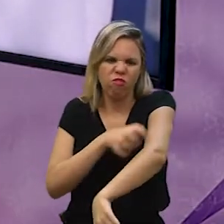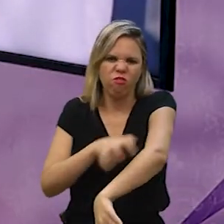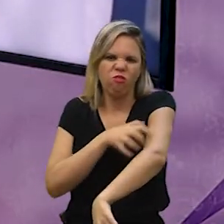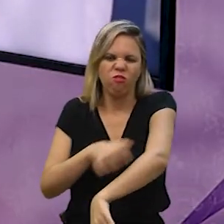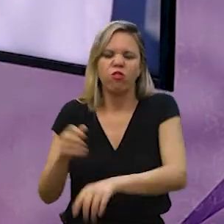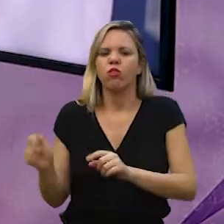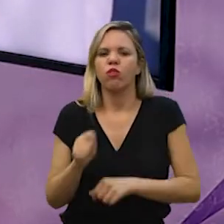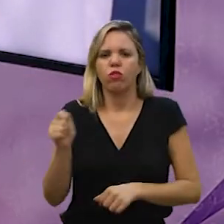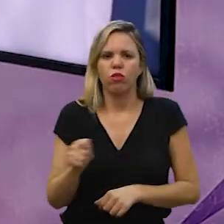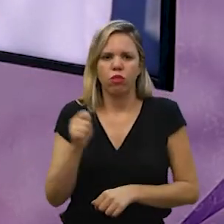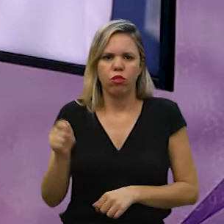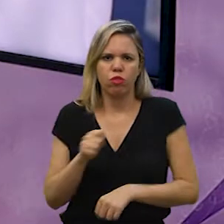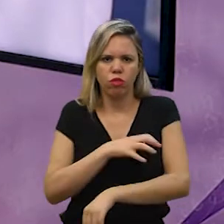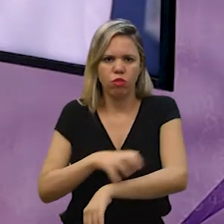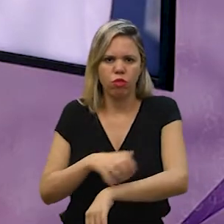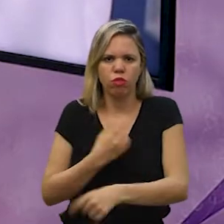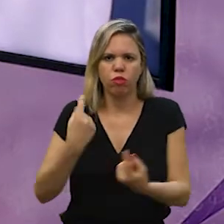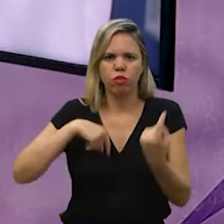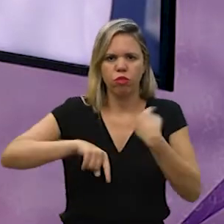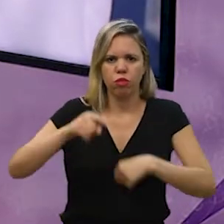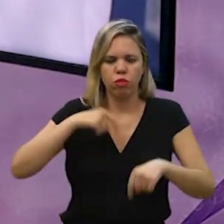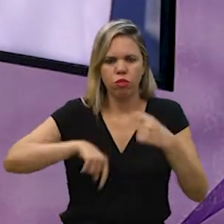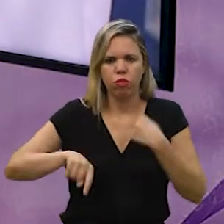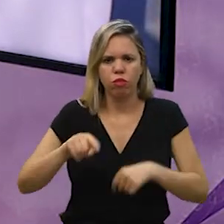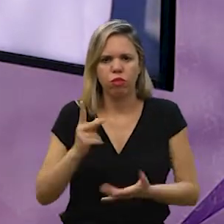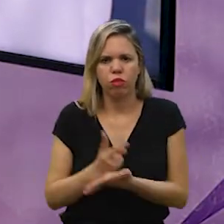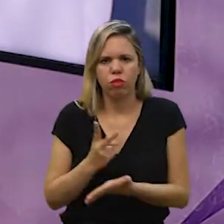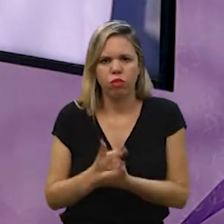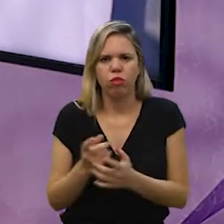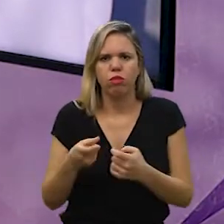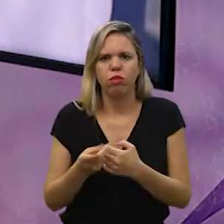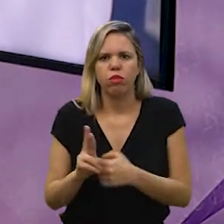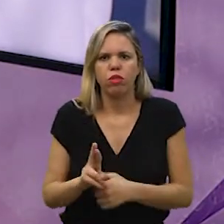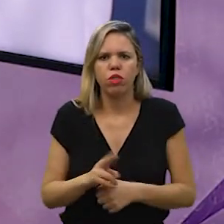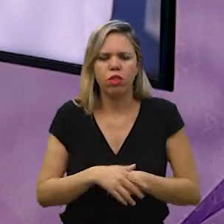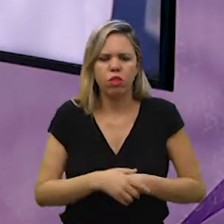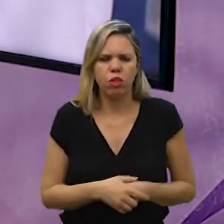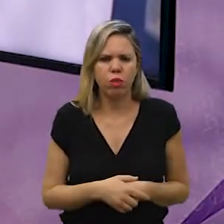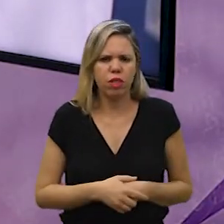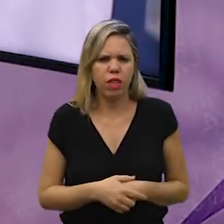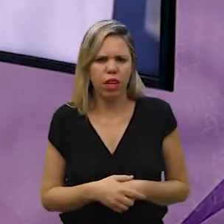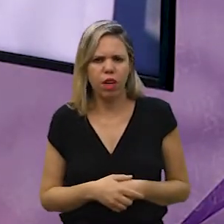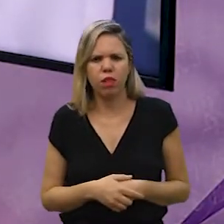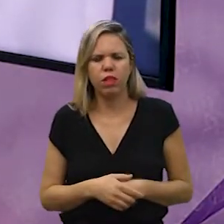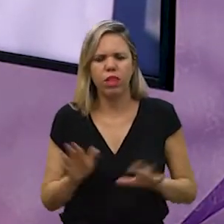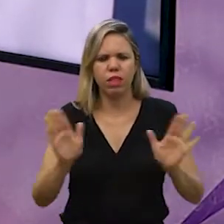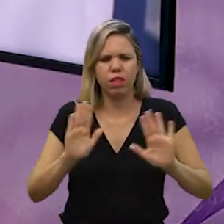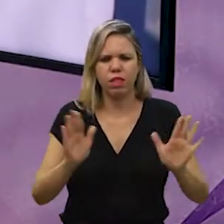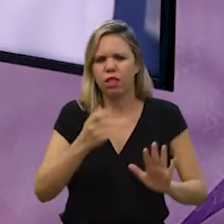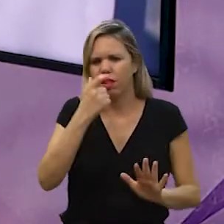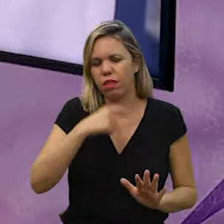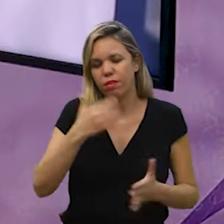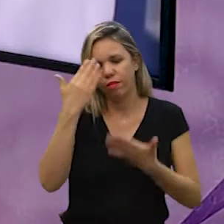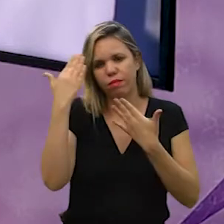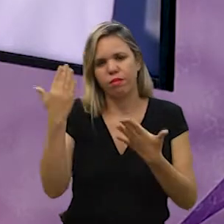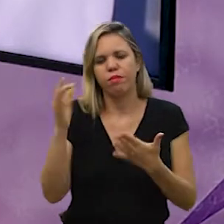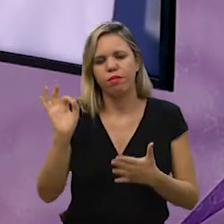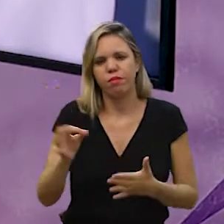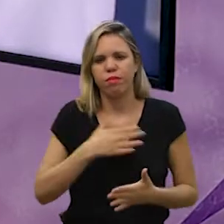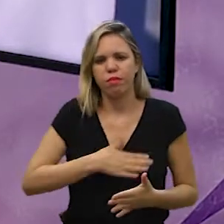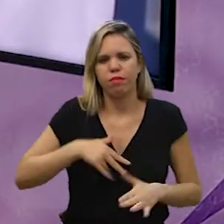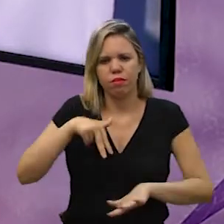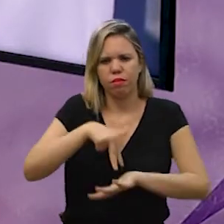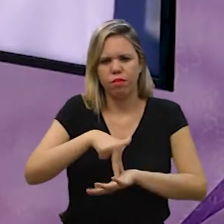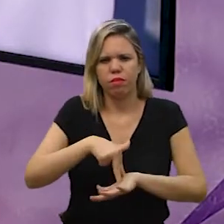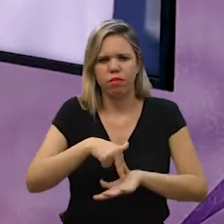Associação Brasileira de Alergia e Imunologia. Isso mesmo, né, doutor? Oi, Viviane, isso, tá correto. É